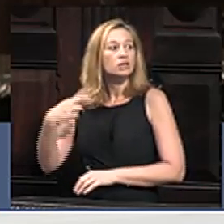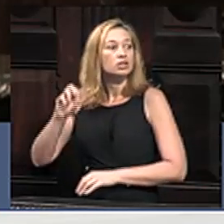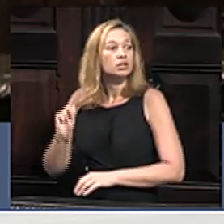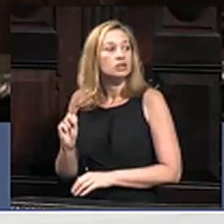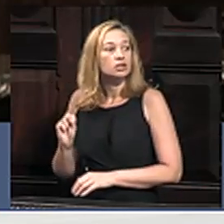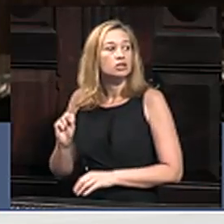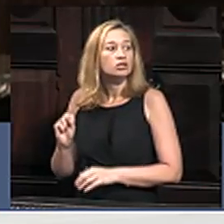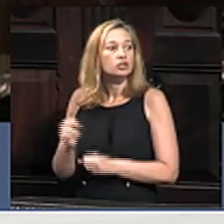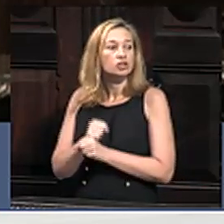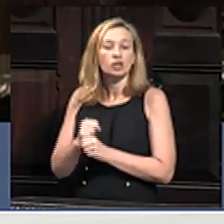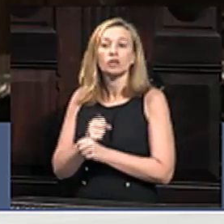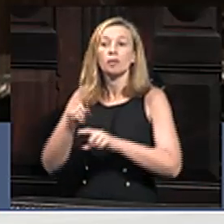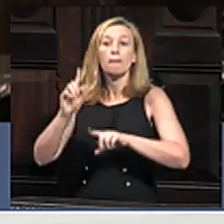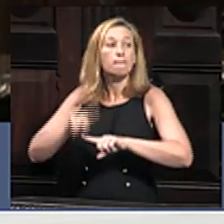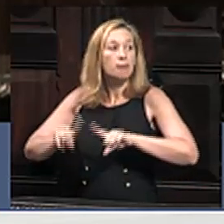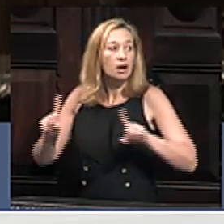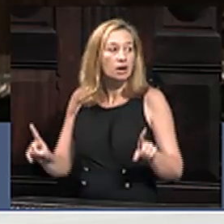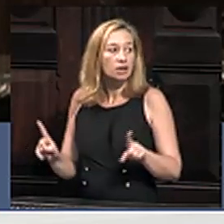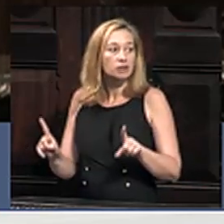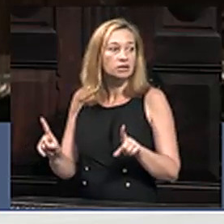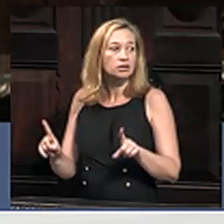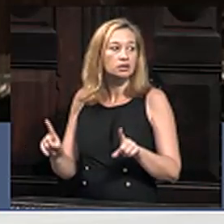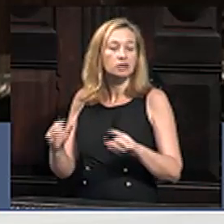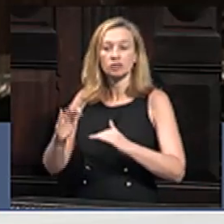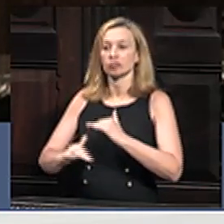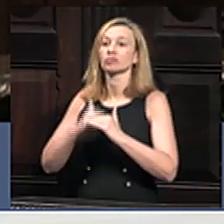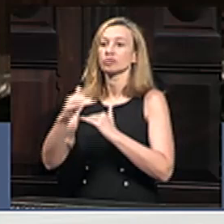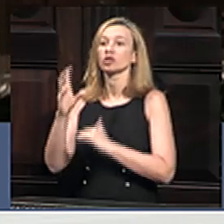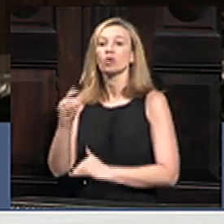Mas a Suprema Corte